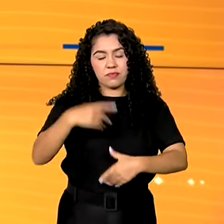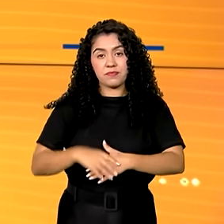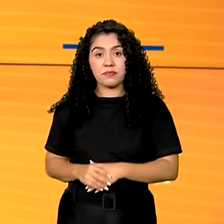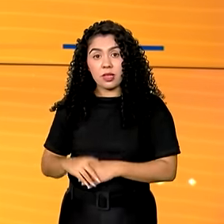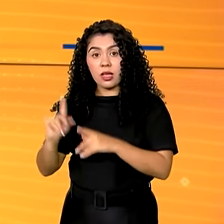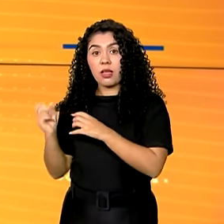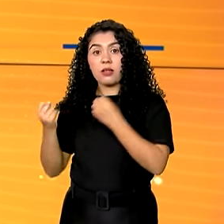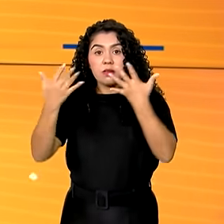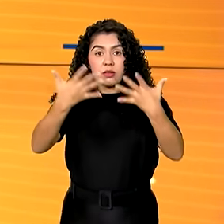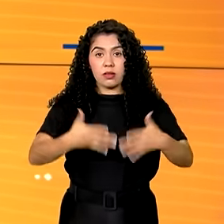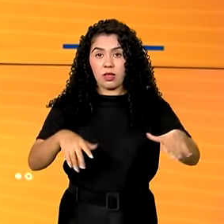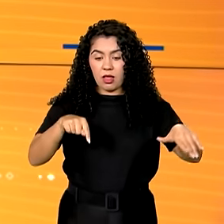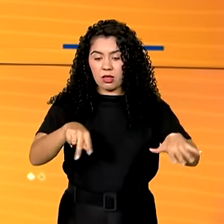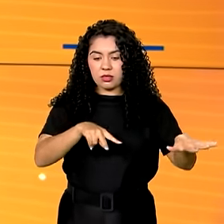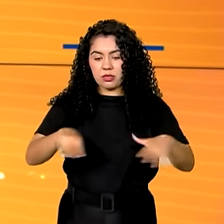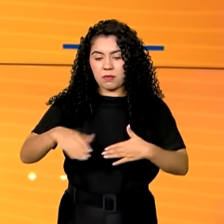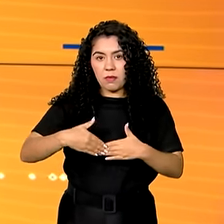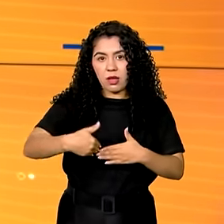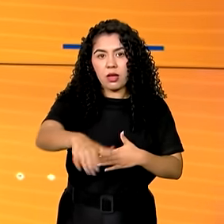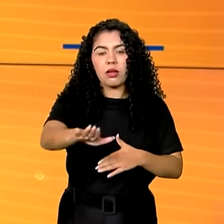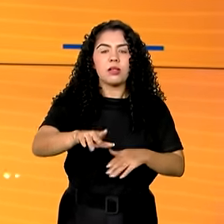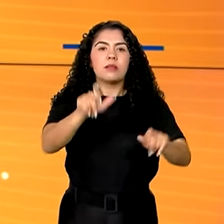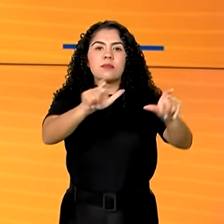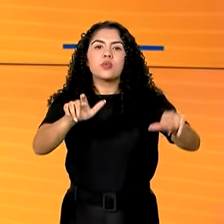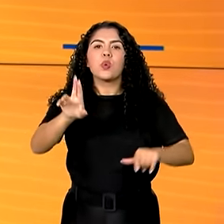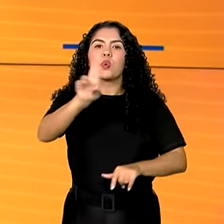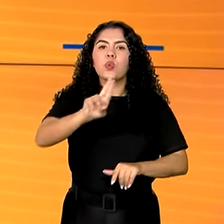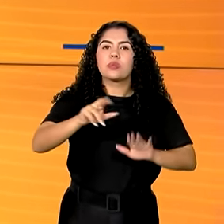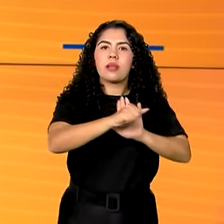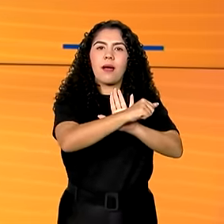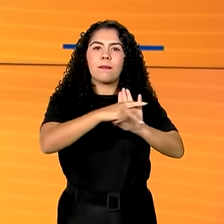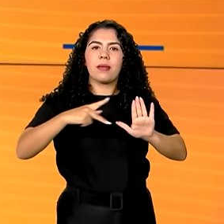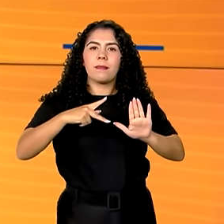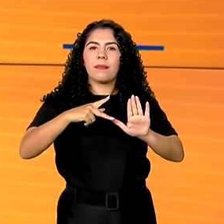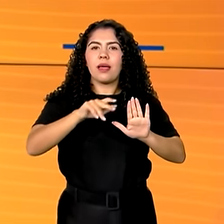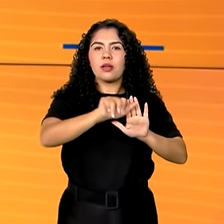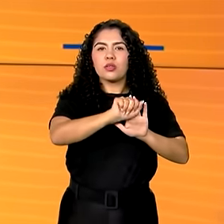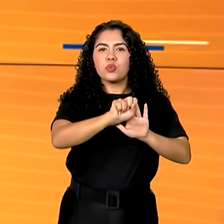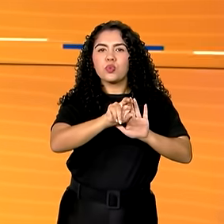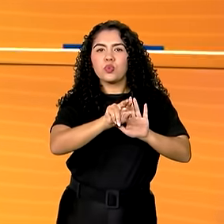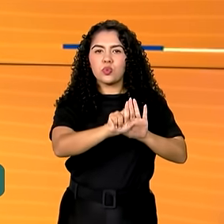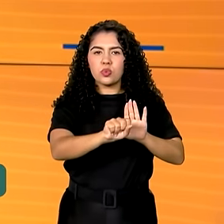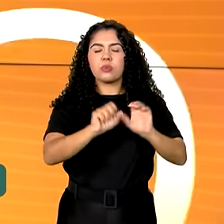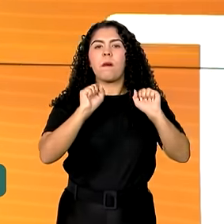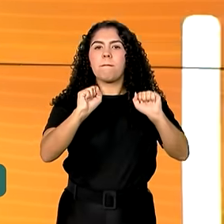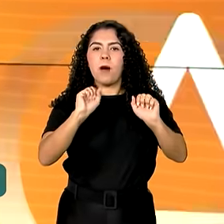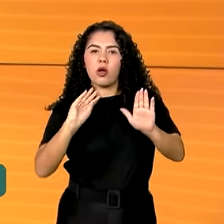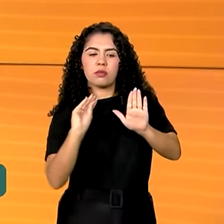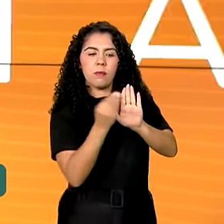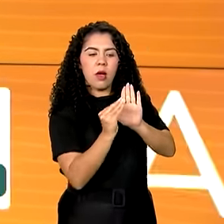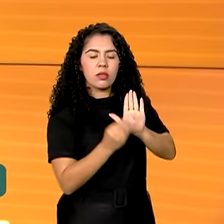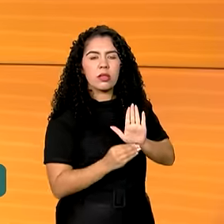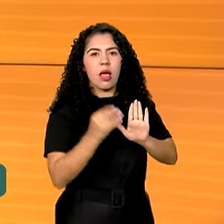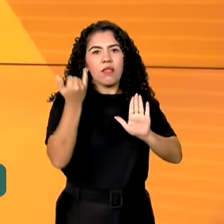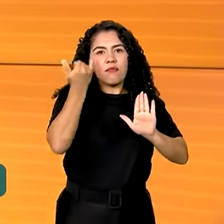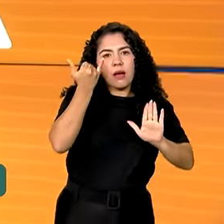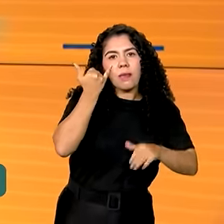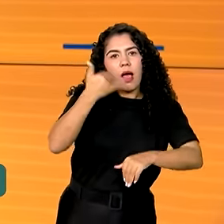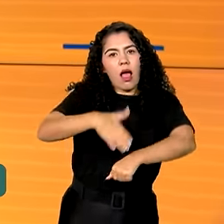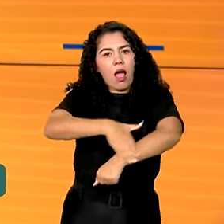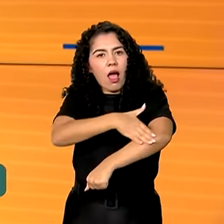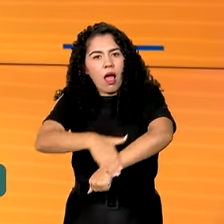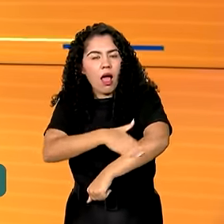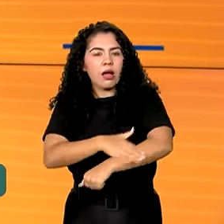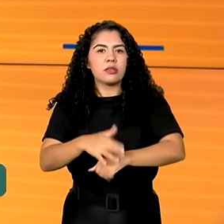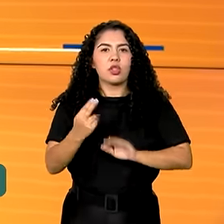olha, a partir desta semana, os usuários do aplicativo Meu SUS Digital podem incluir informações sobre raça, cor,